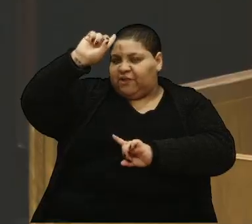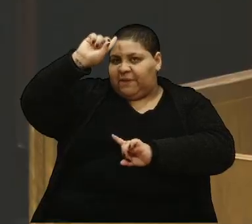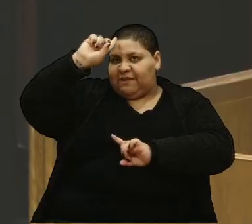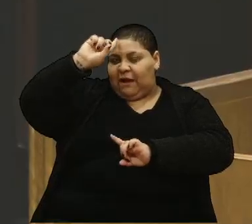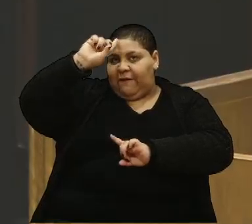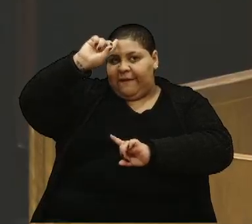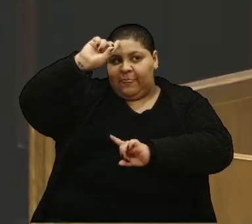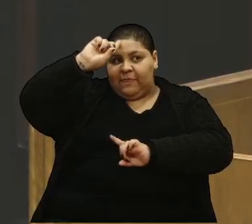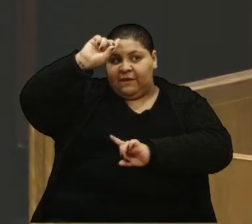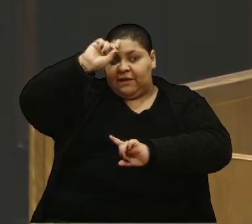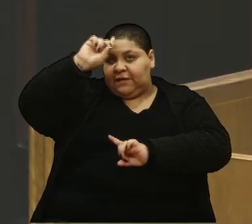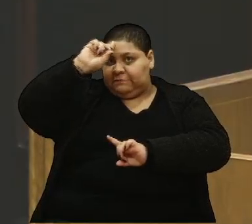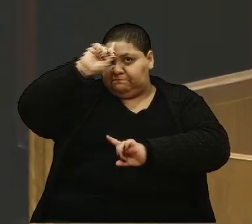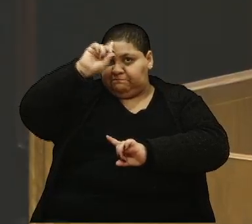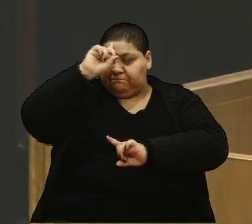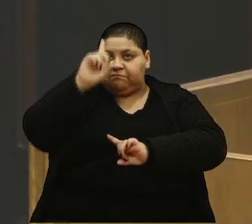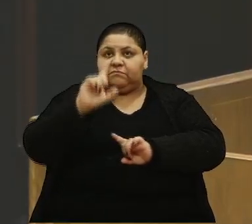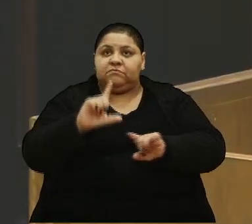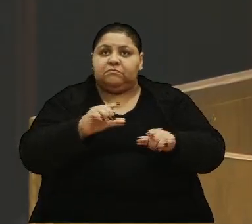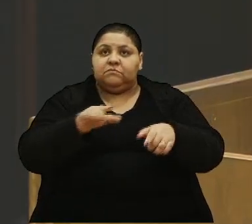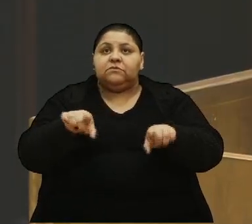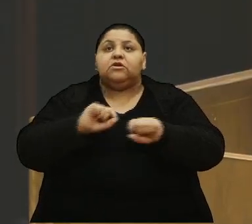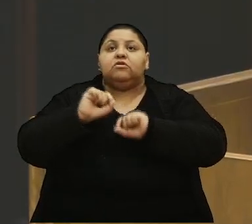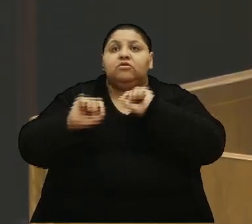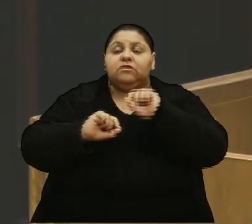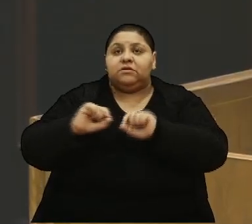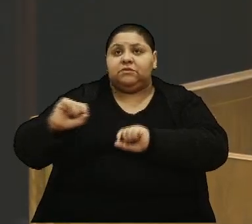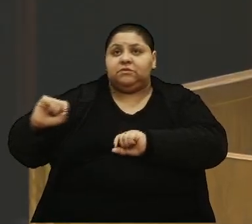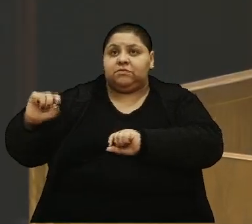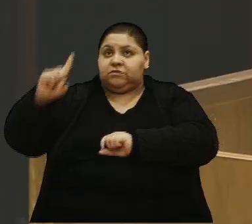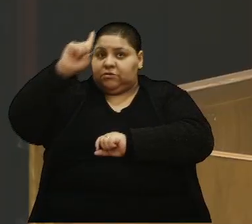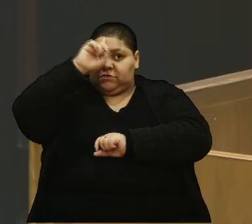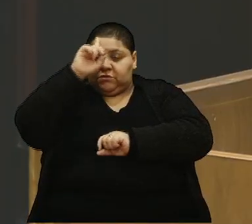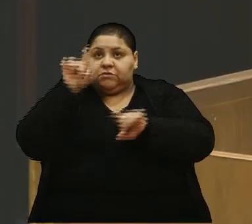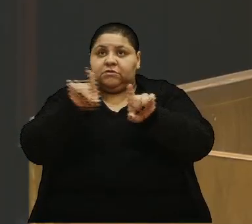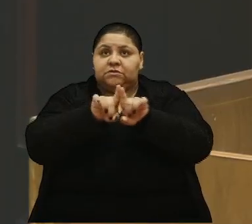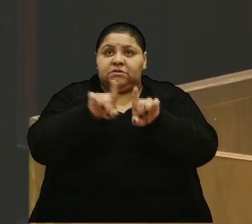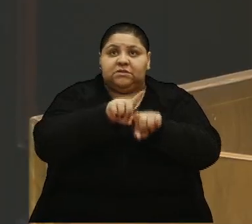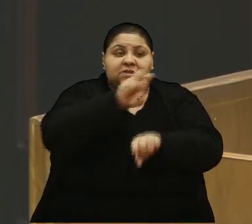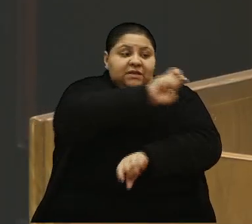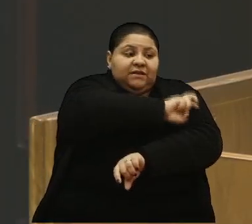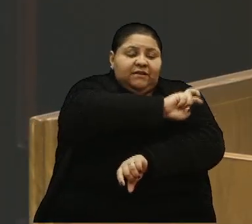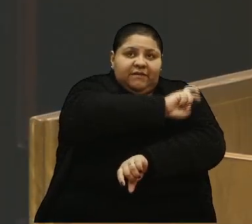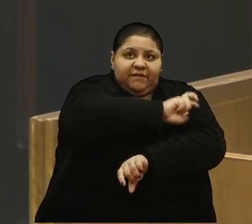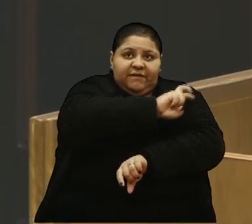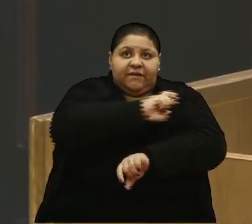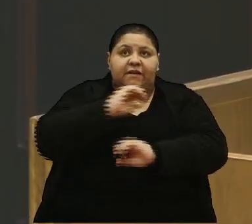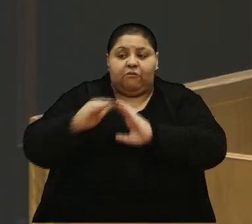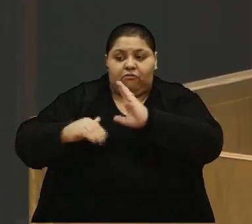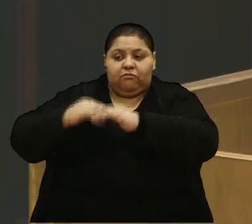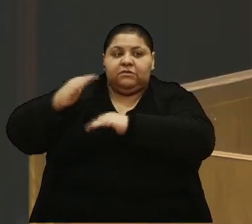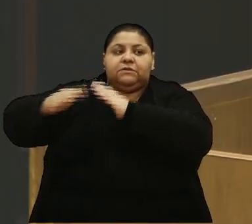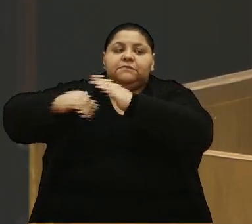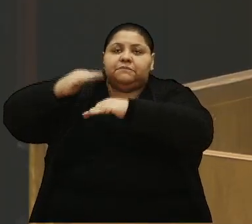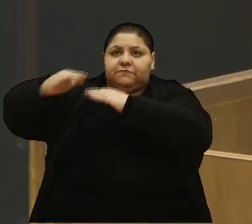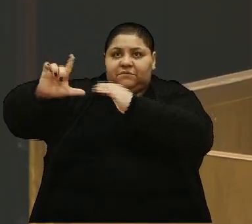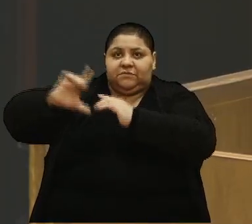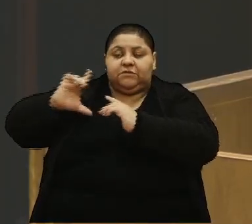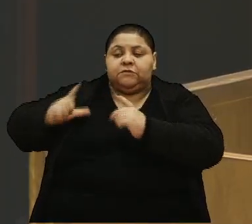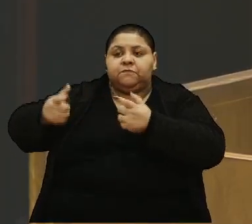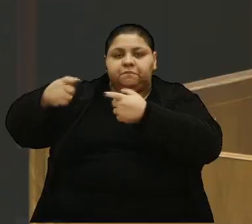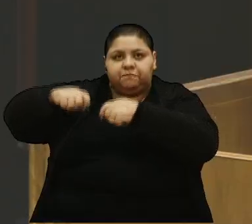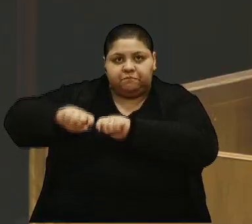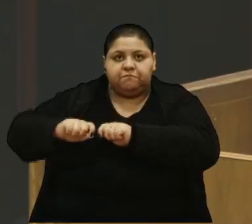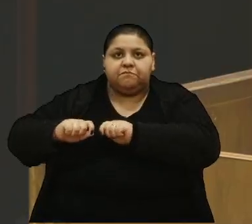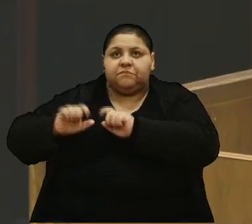está na educação infantil está no maternal. O que está no ensino fundamental está no 5º ano. Conforme eles vão crescendo, eles têm